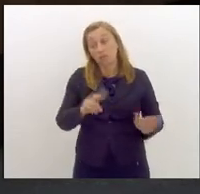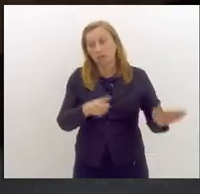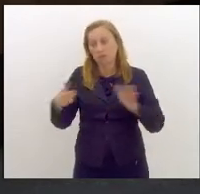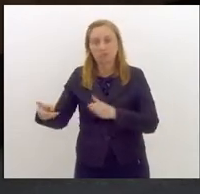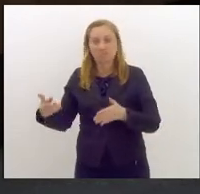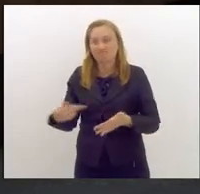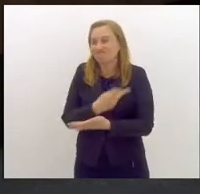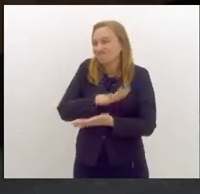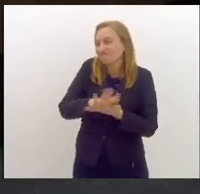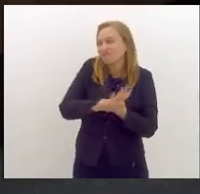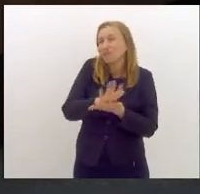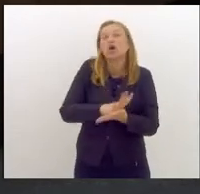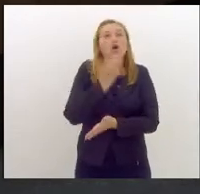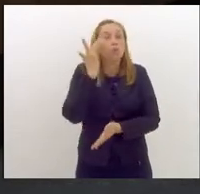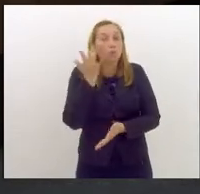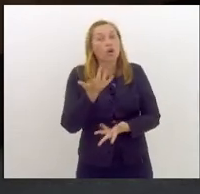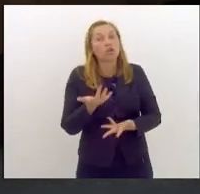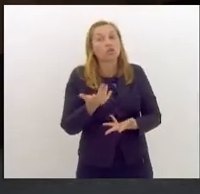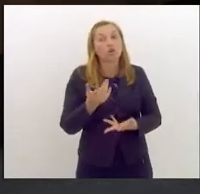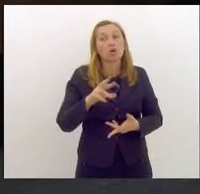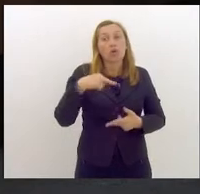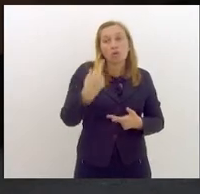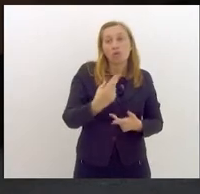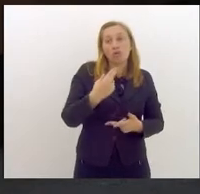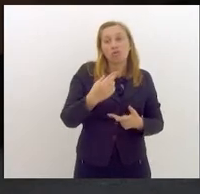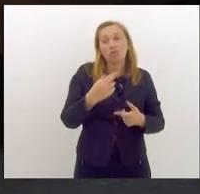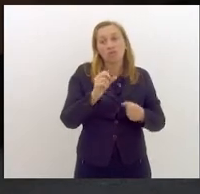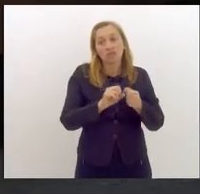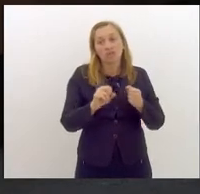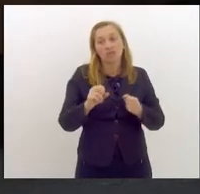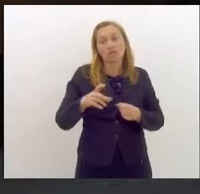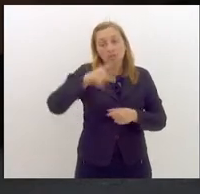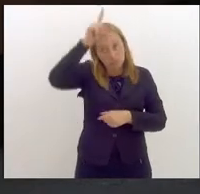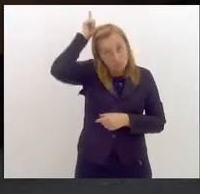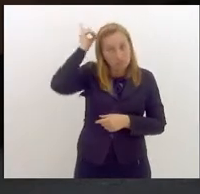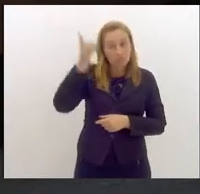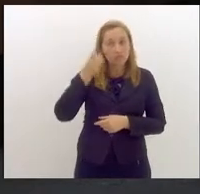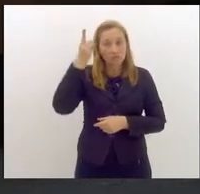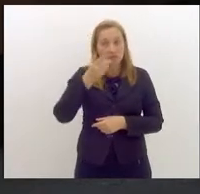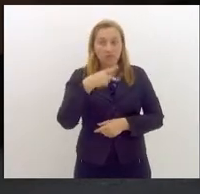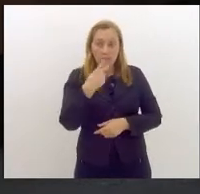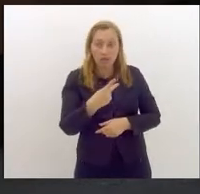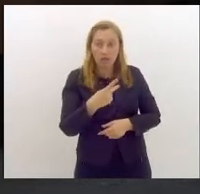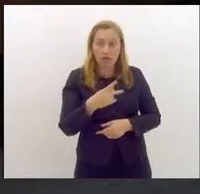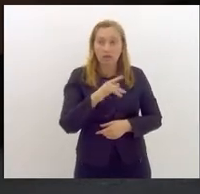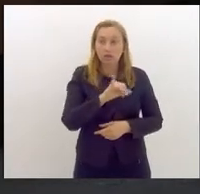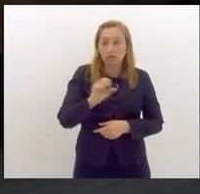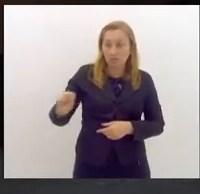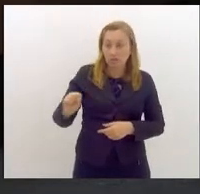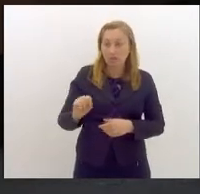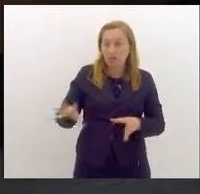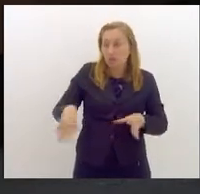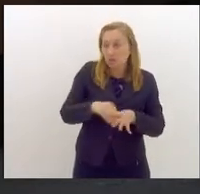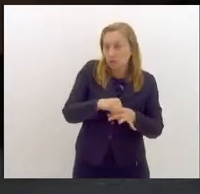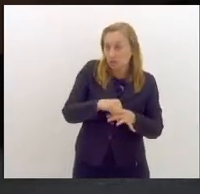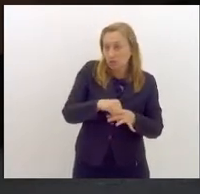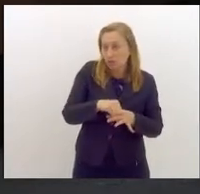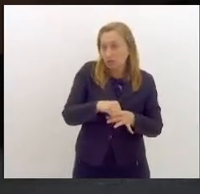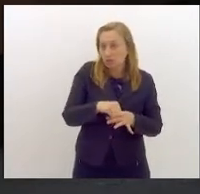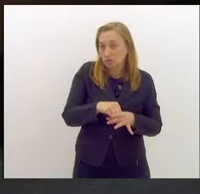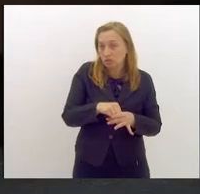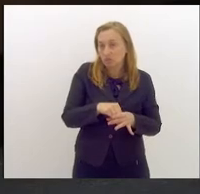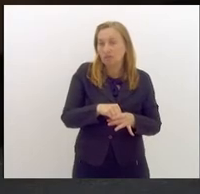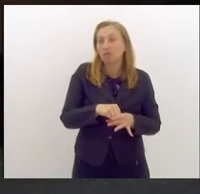acontecer nada eu acho que a gente tem o que fazia isso que Paulo falou né E votar a matéria de semestre da educação incluindo pelo menos um